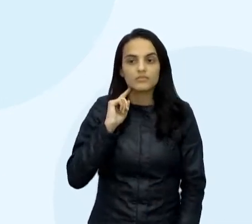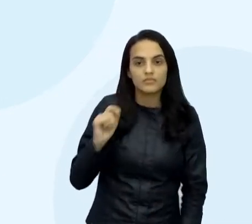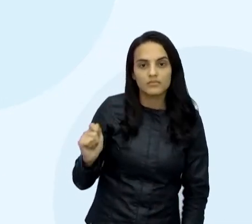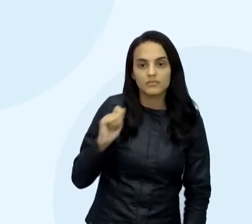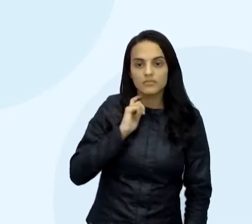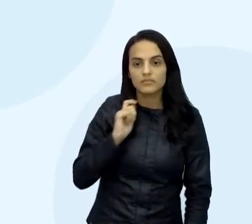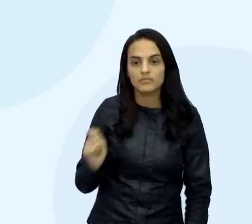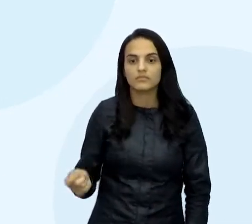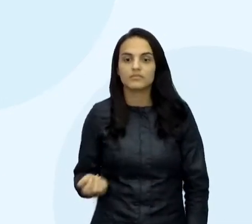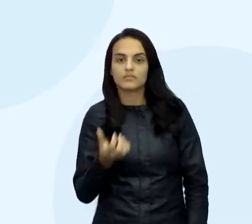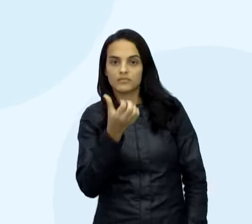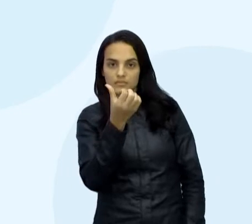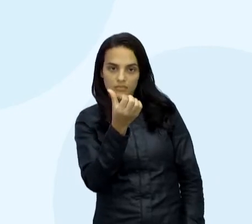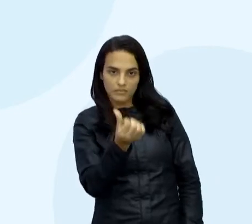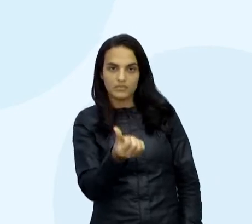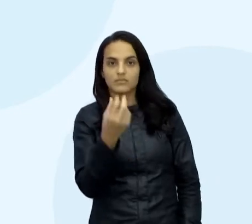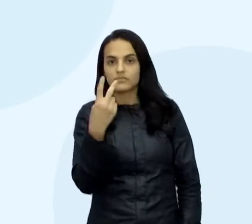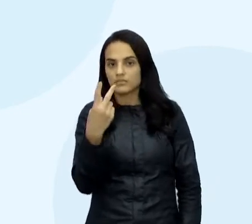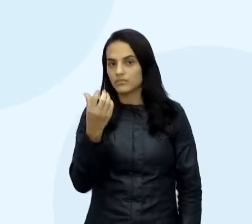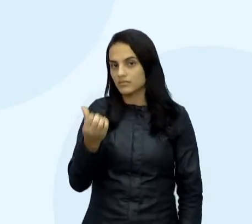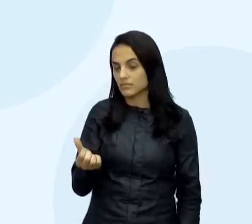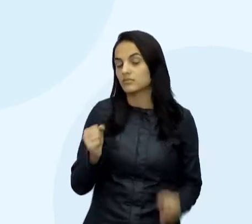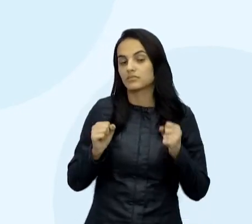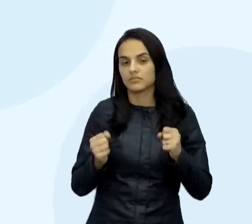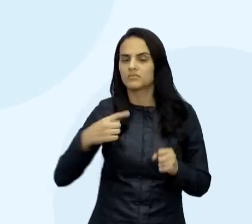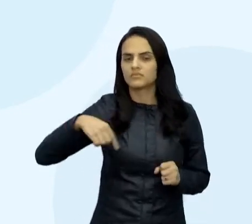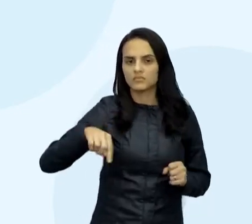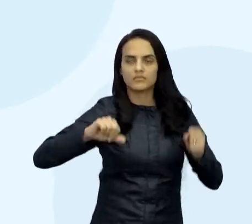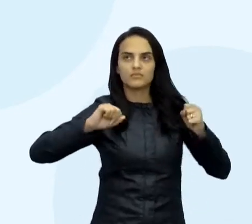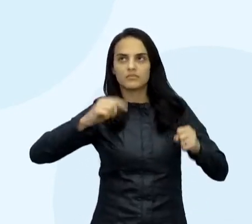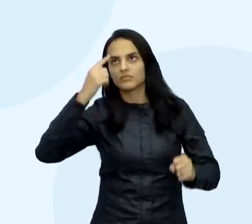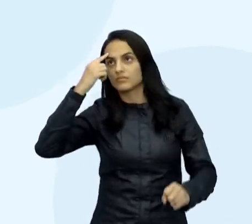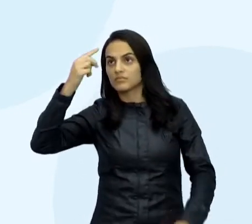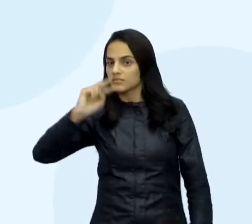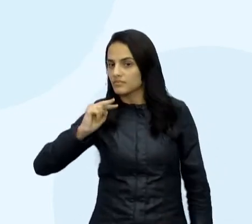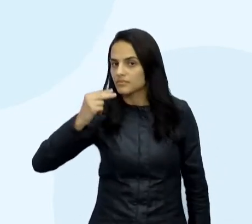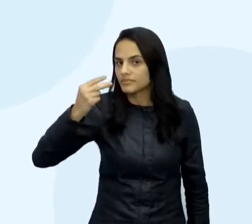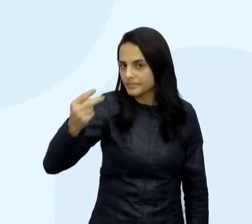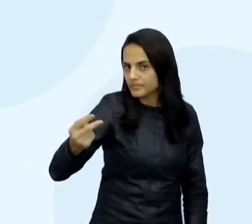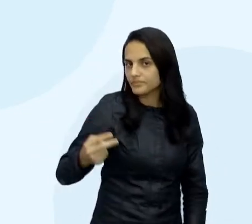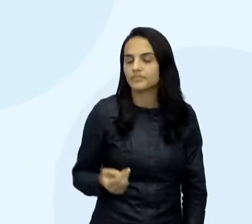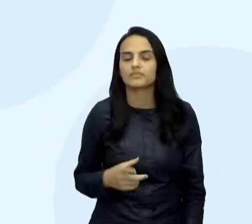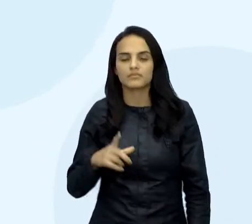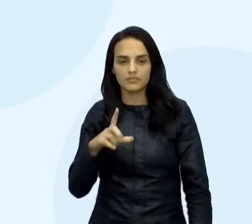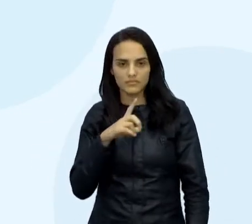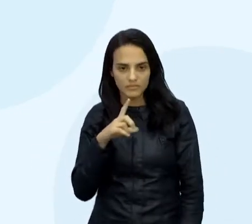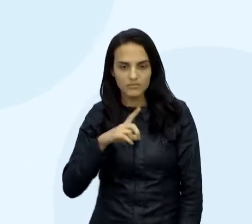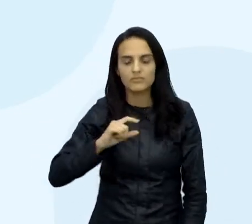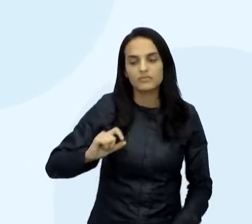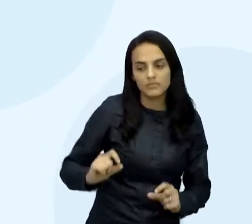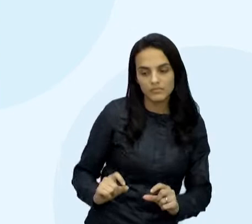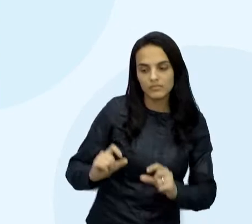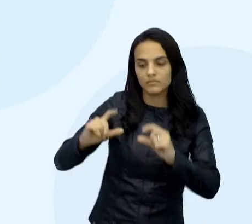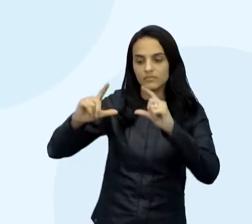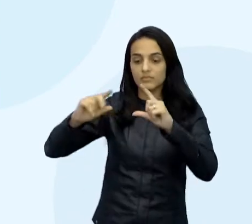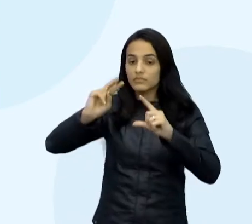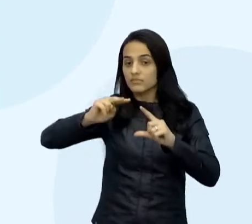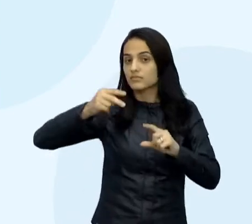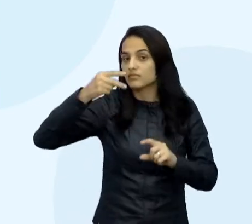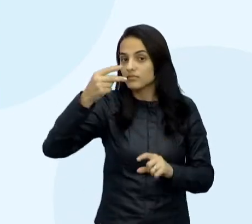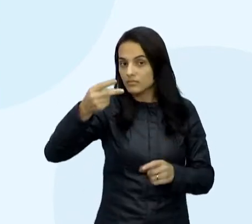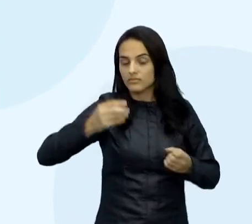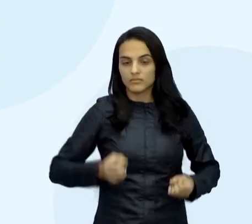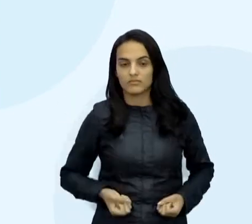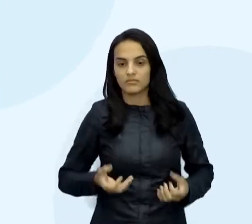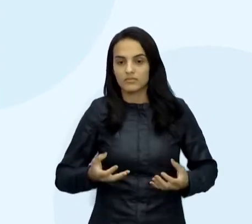ser 626. A gente pode pensar que quase dobrou isso daí, né? Então houve um aumento que é o dobro do